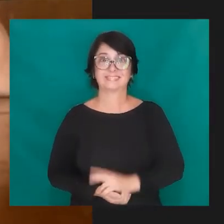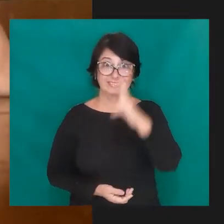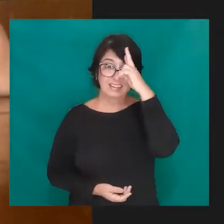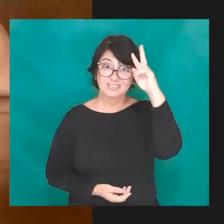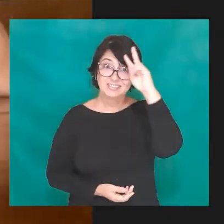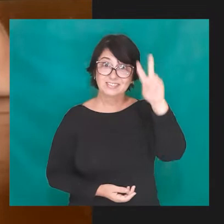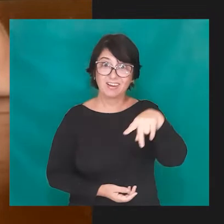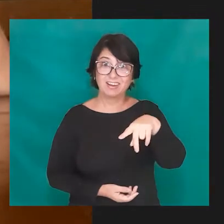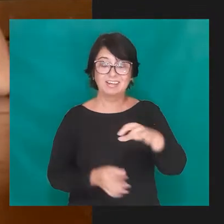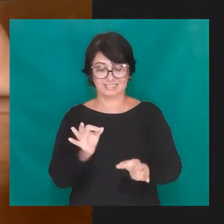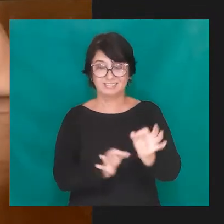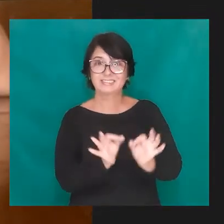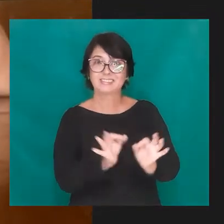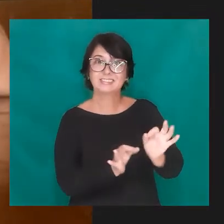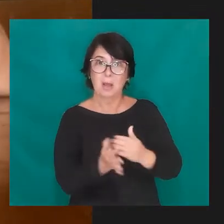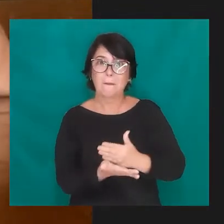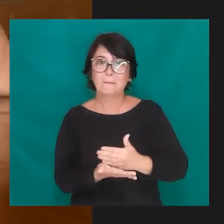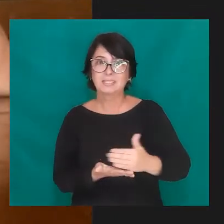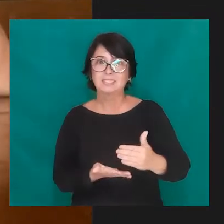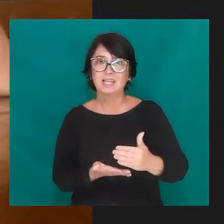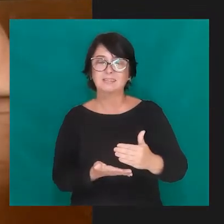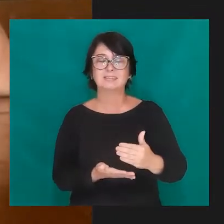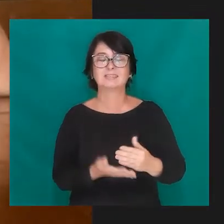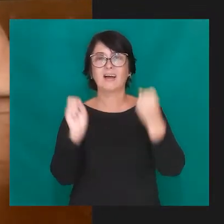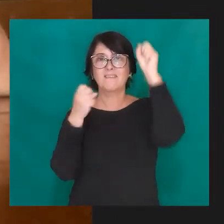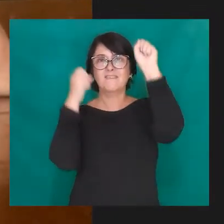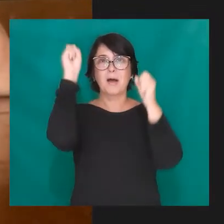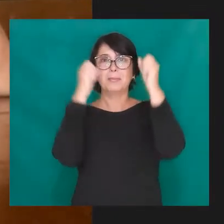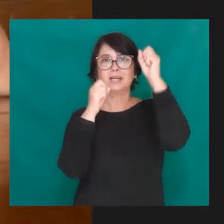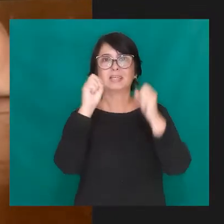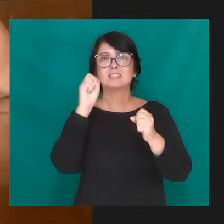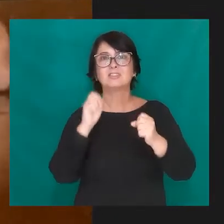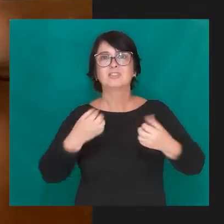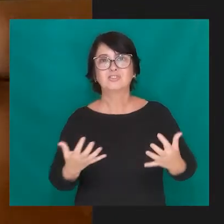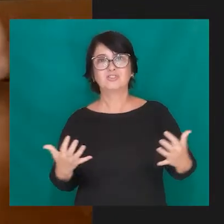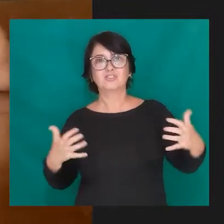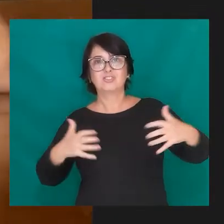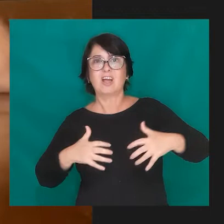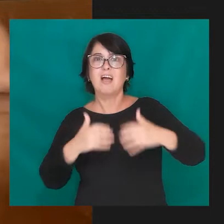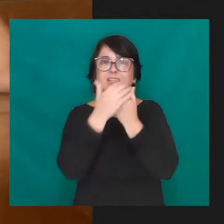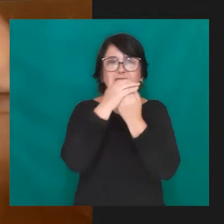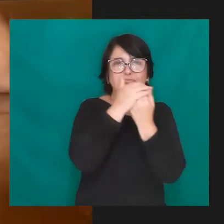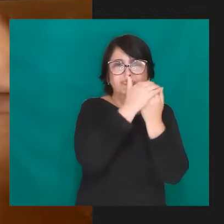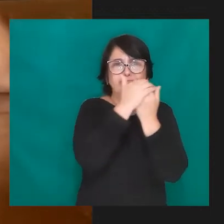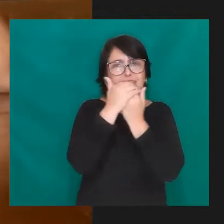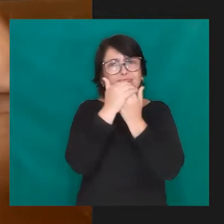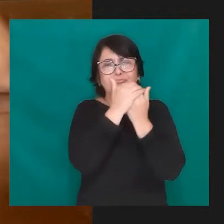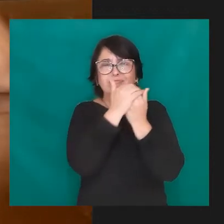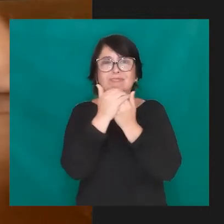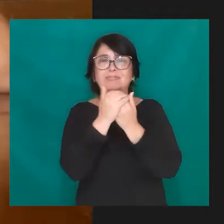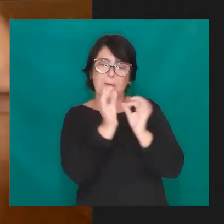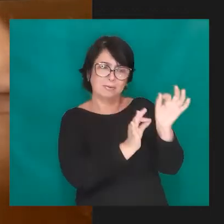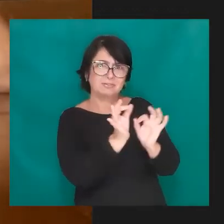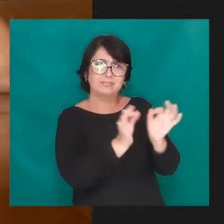Eu sempre digo que esse projeto, quando eu comecei o projeto Fábrica de Gaiteiros, as pessoas que eu procurava, principalmente as que lidavam com gaita, diziam: não, mas esse teu projeto é